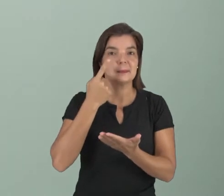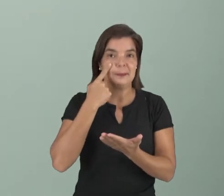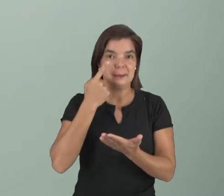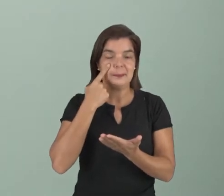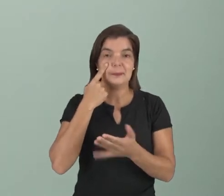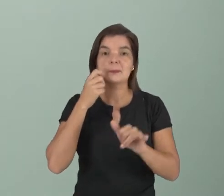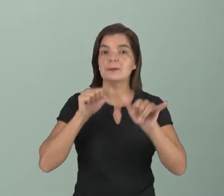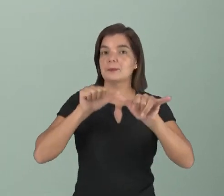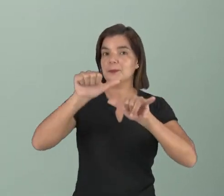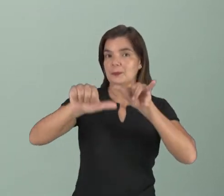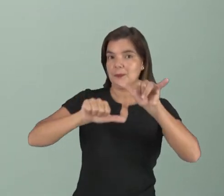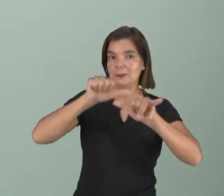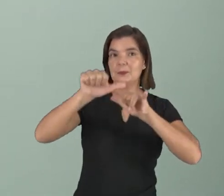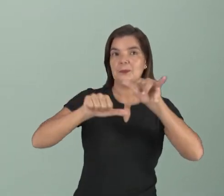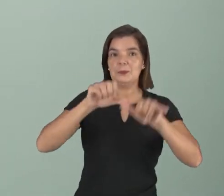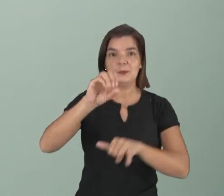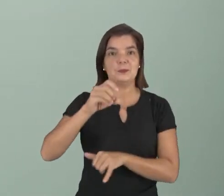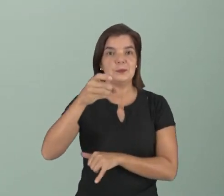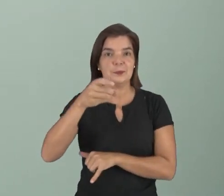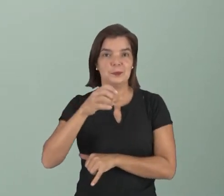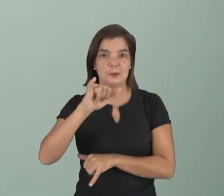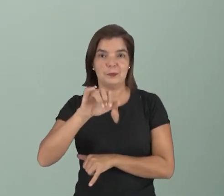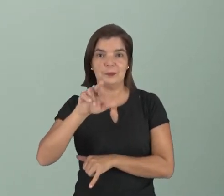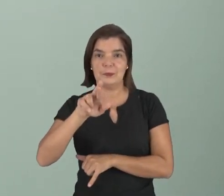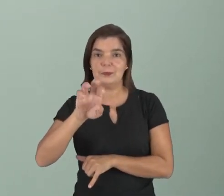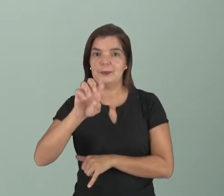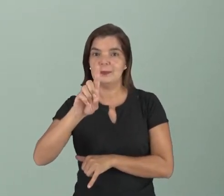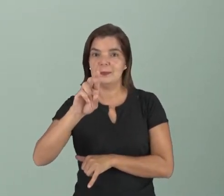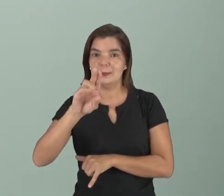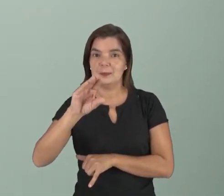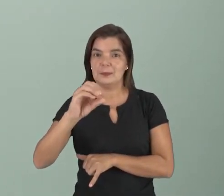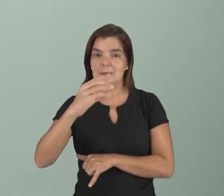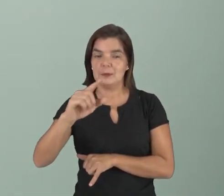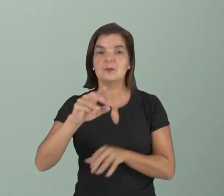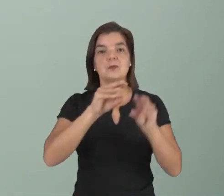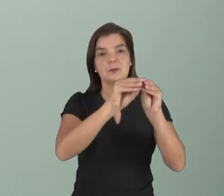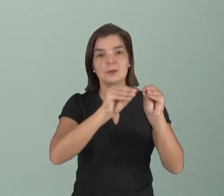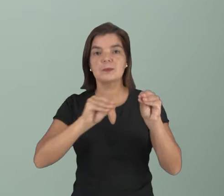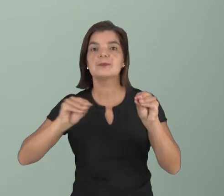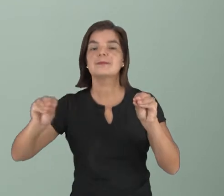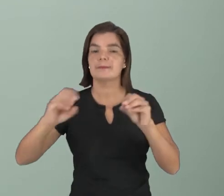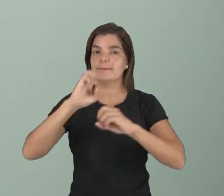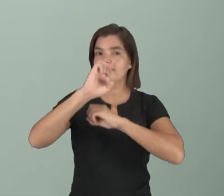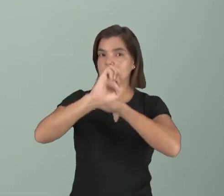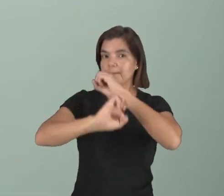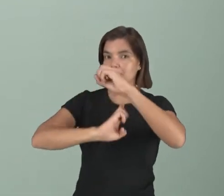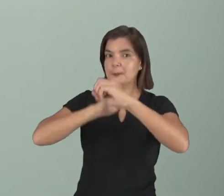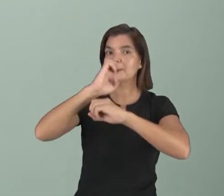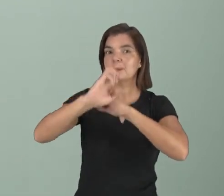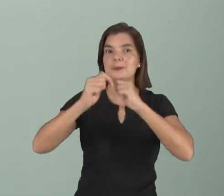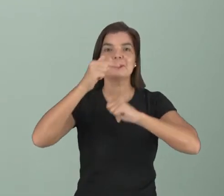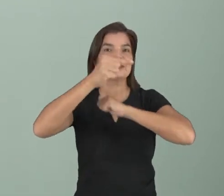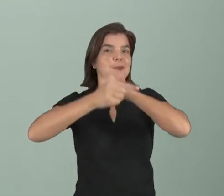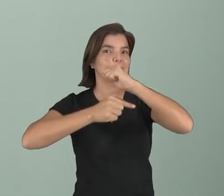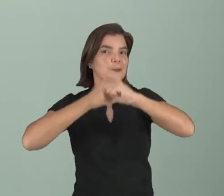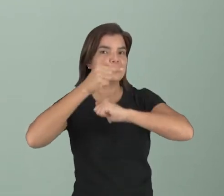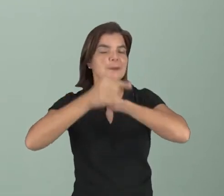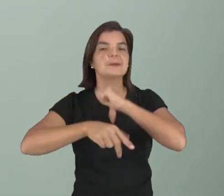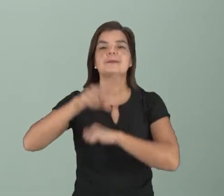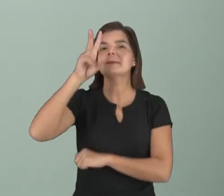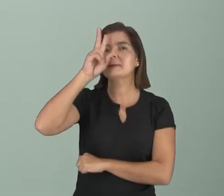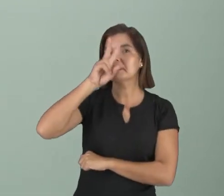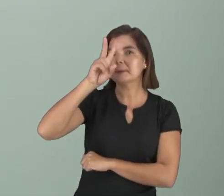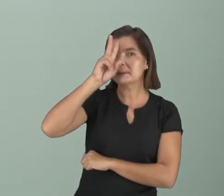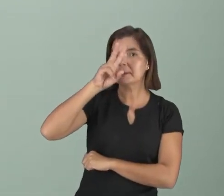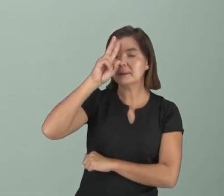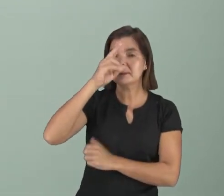as reações de oxirredução, que são aquelas reações químicas que ocorrem a transferência de elétron entre os átomos. A gente vai estar relembrando